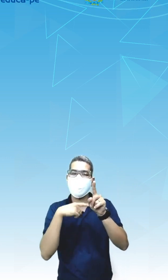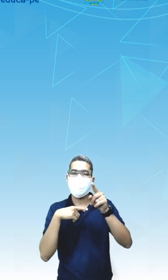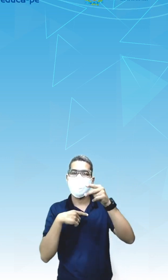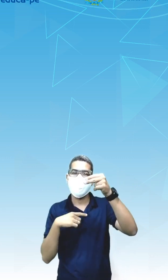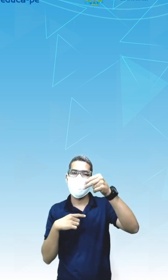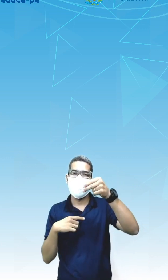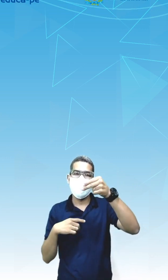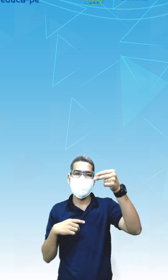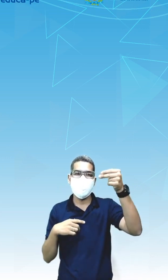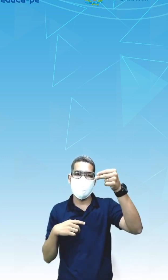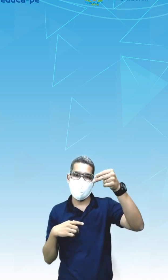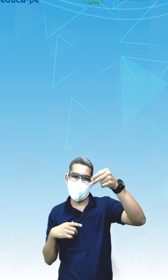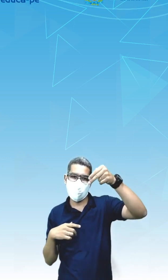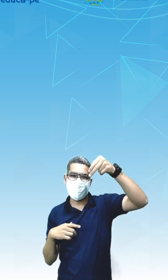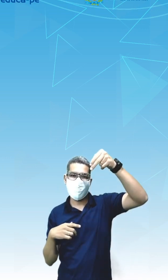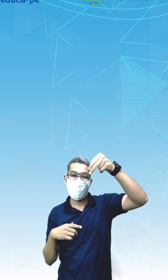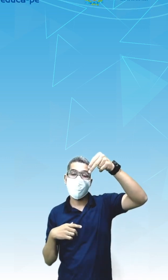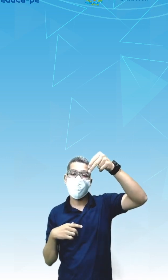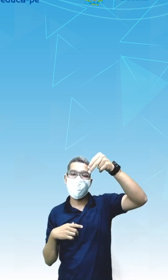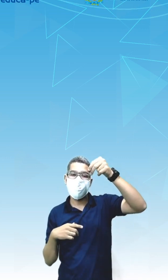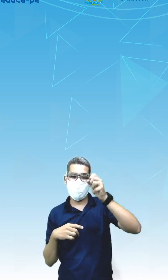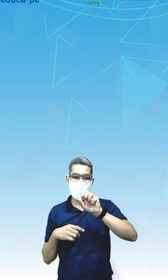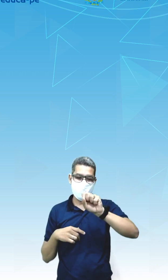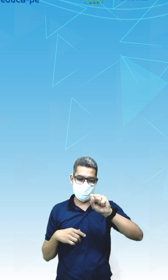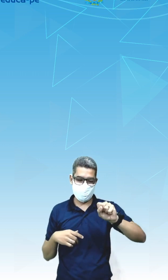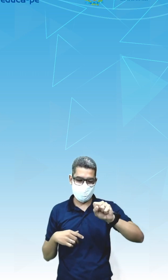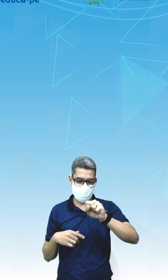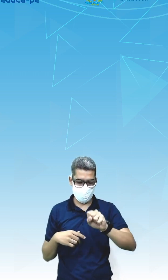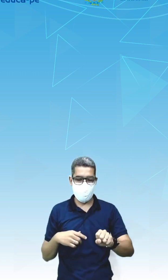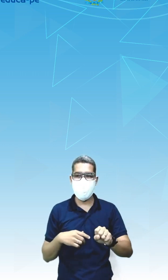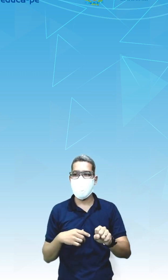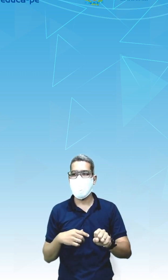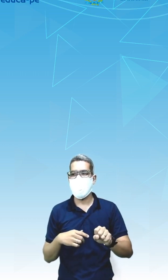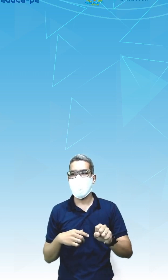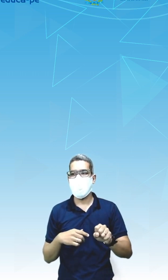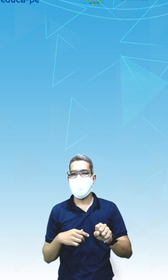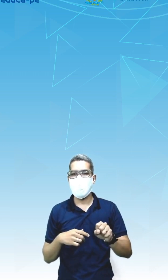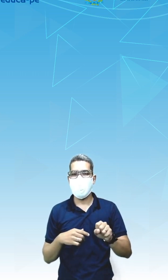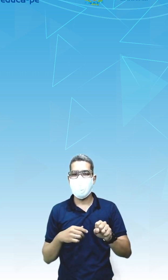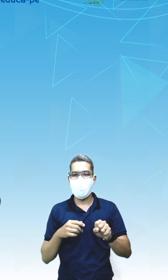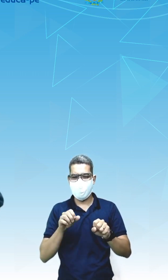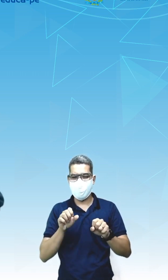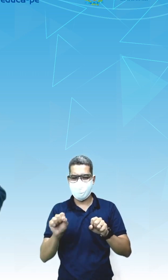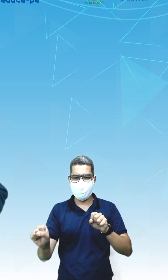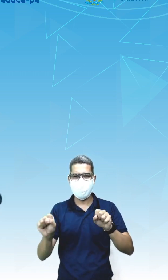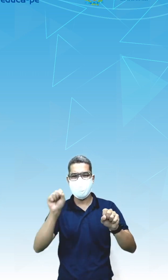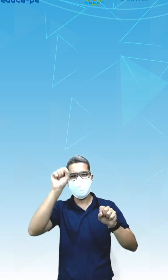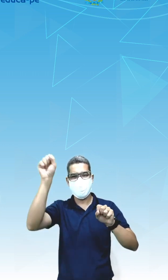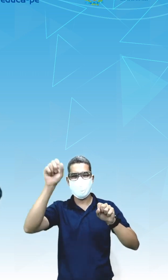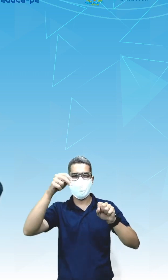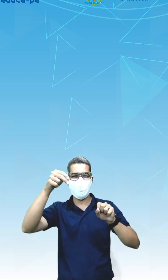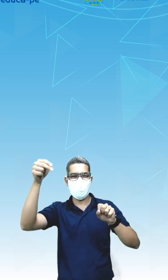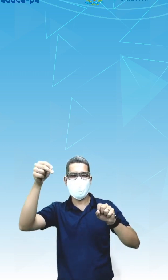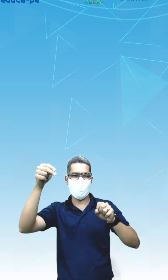noroeste, nordeste, sudeste e sudoeste. Muitas vezes, meus amores, preste